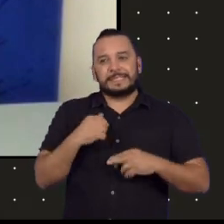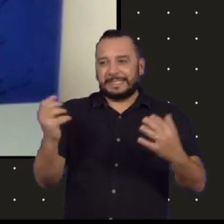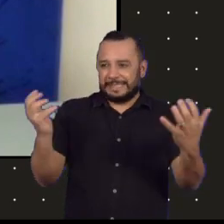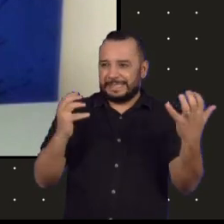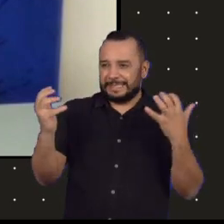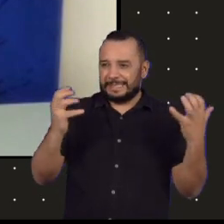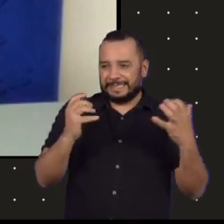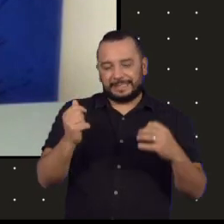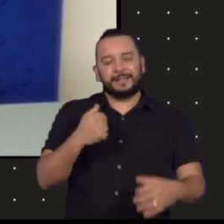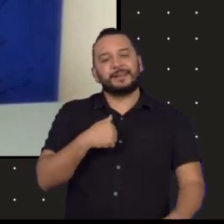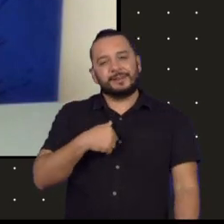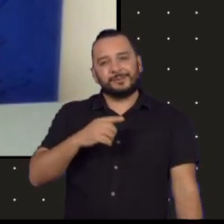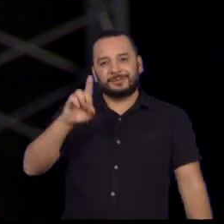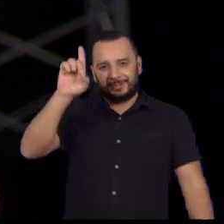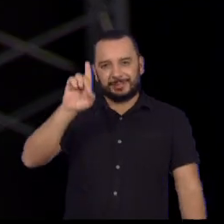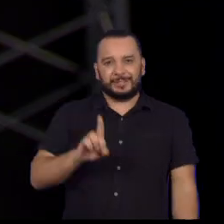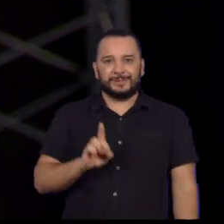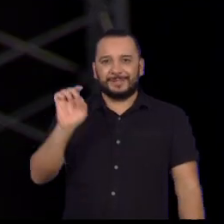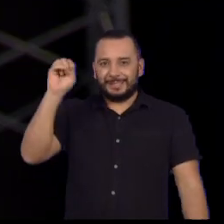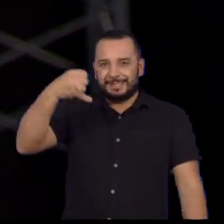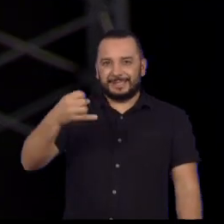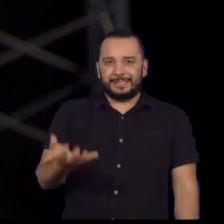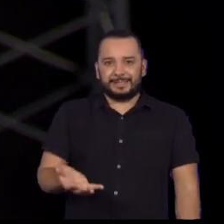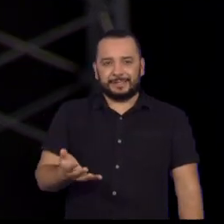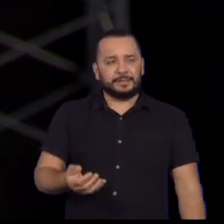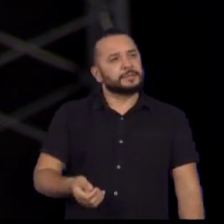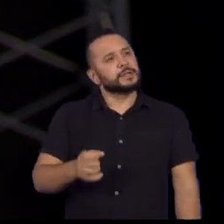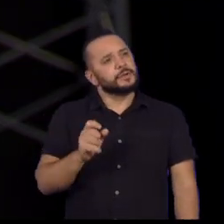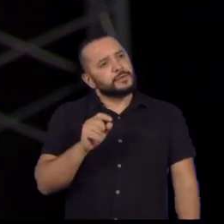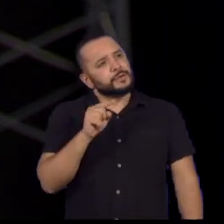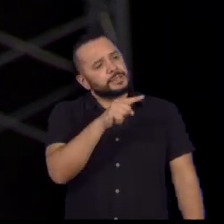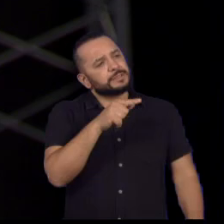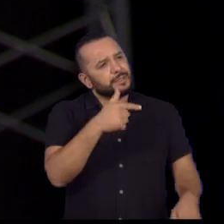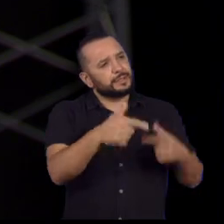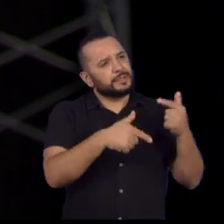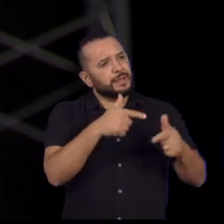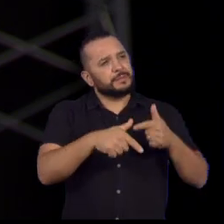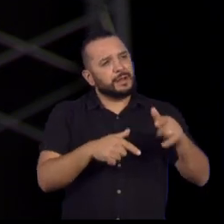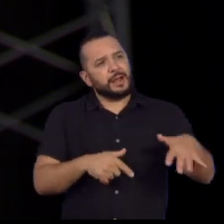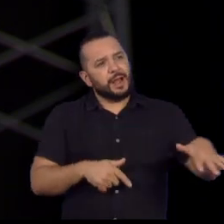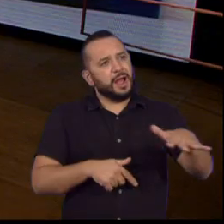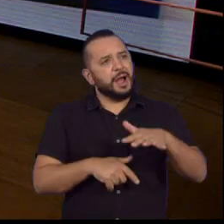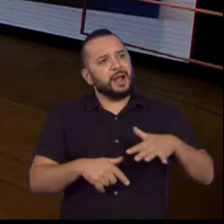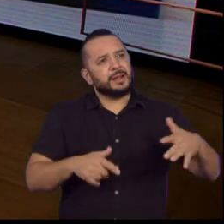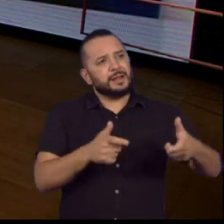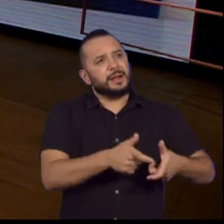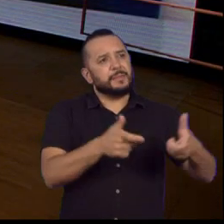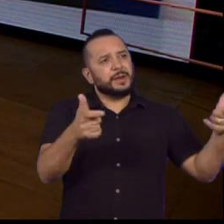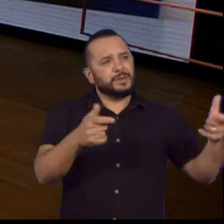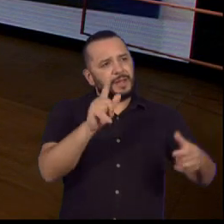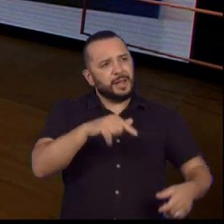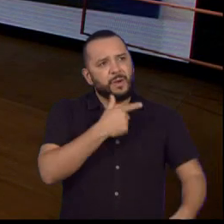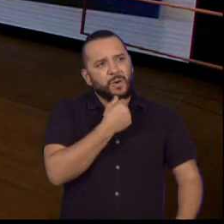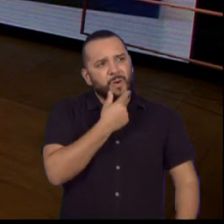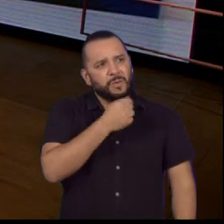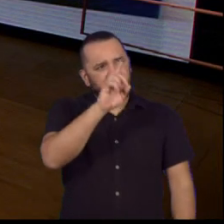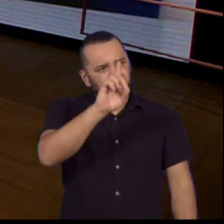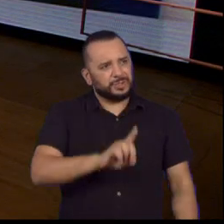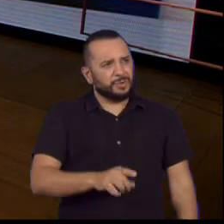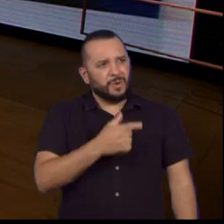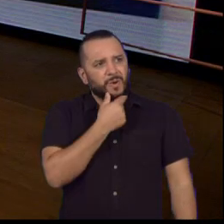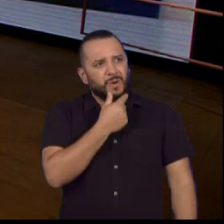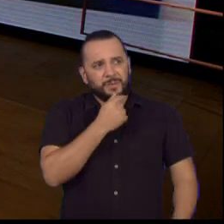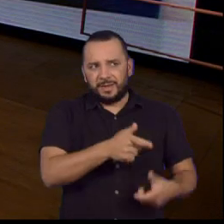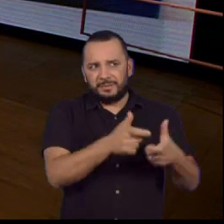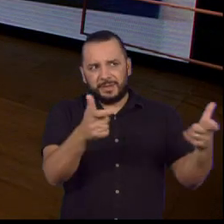me faz dirigir. Aliás, você trabalha num universo predominantemente masculino, né? Com muitos diretores